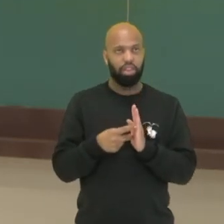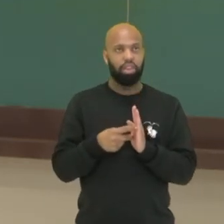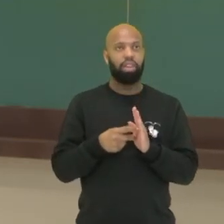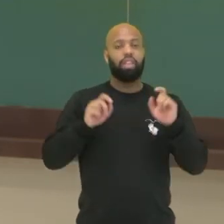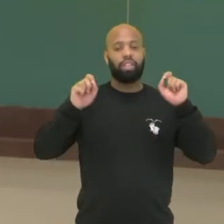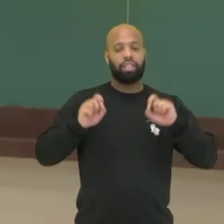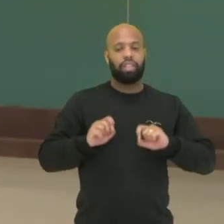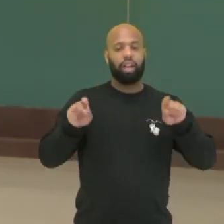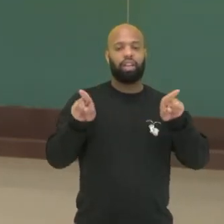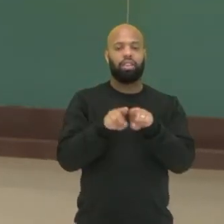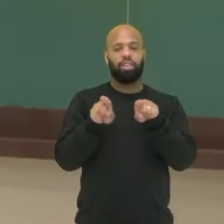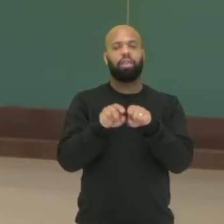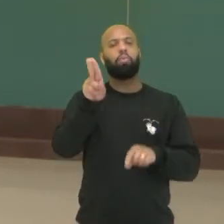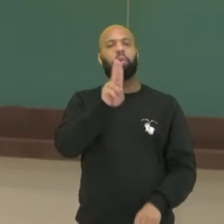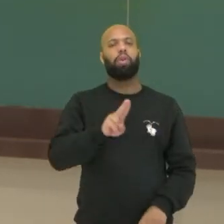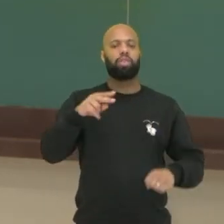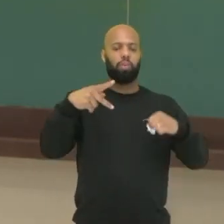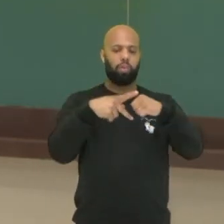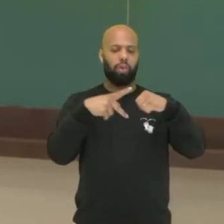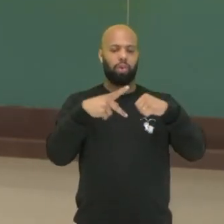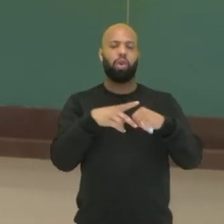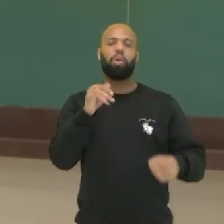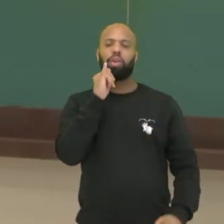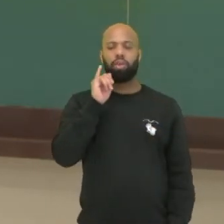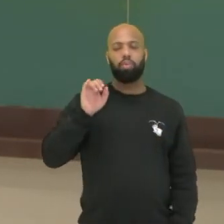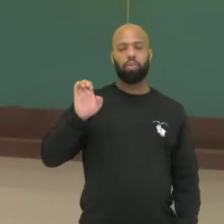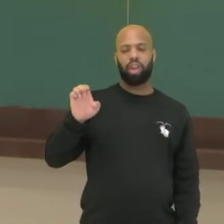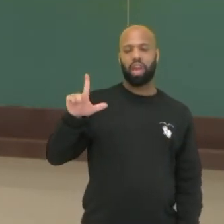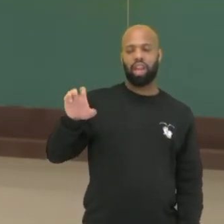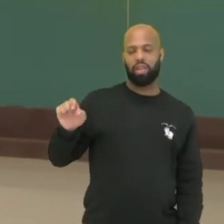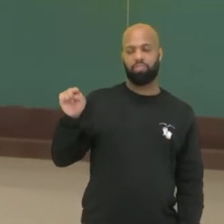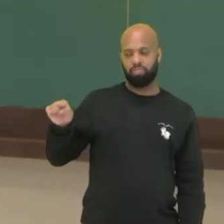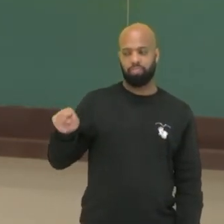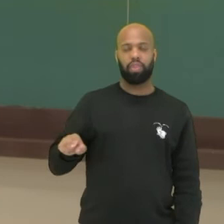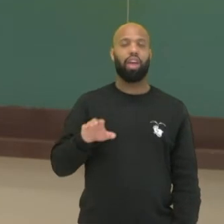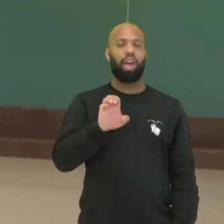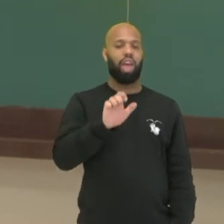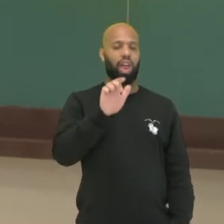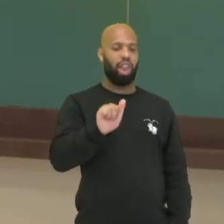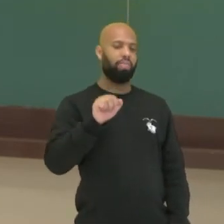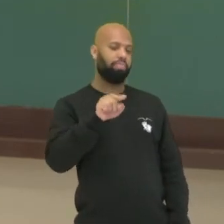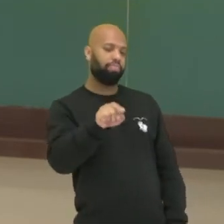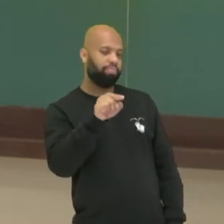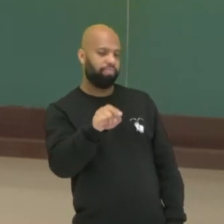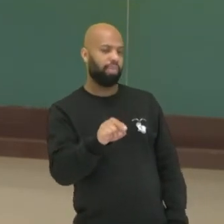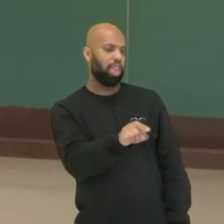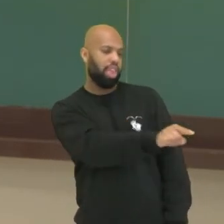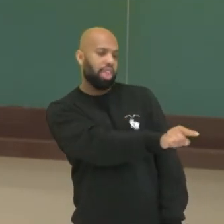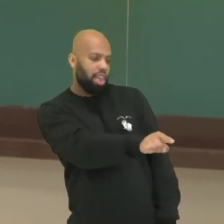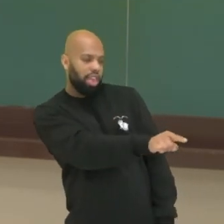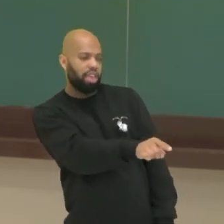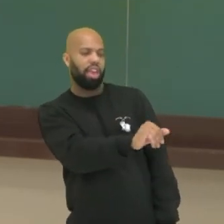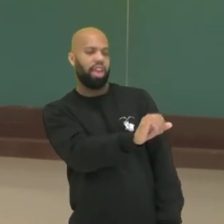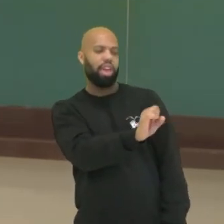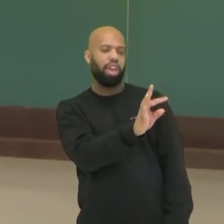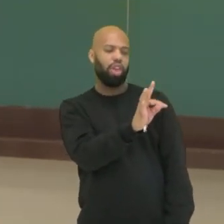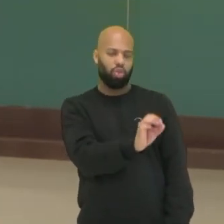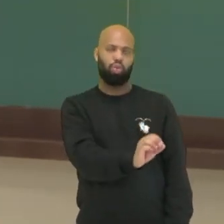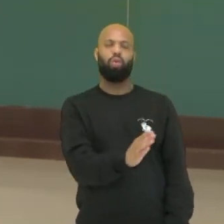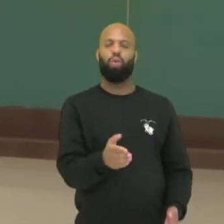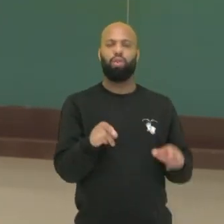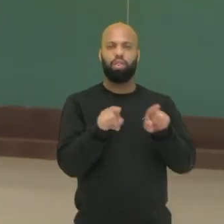os pronomes. Ele, ela, isso, isto, este, esta, enfim.